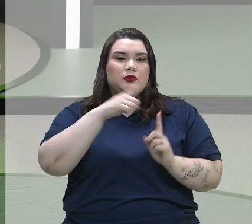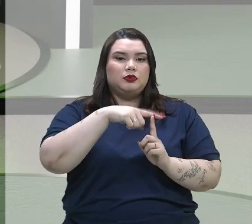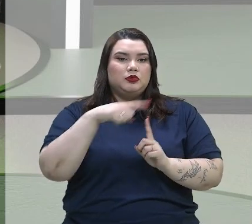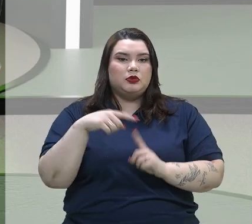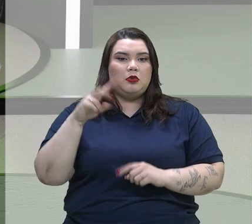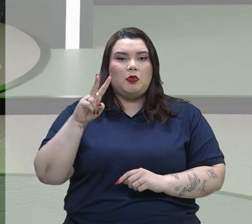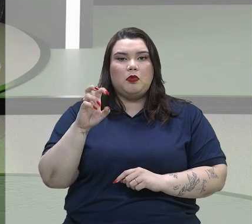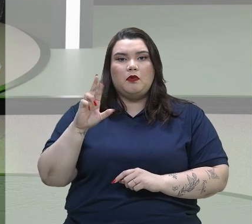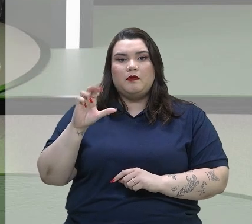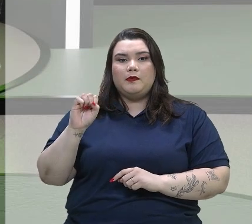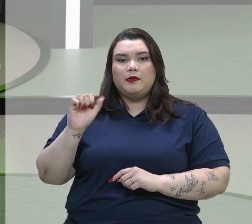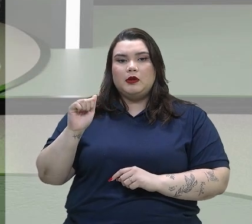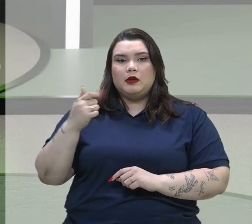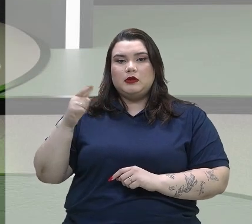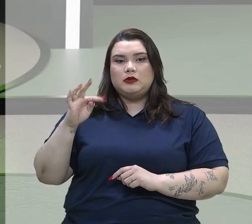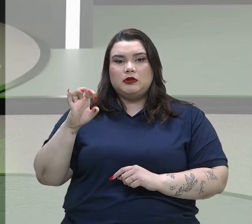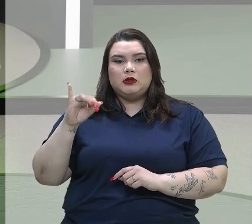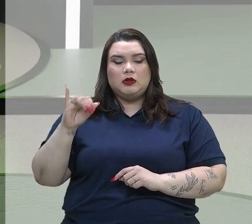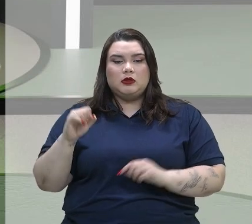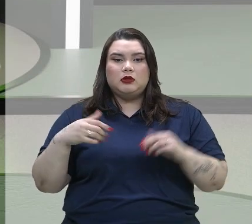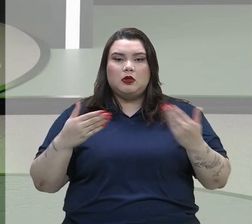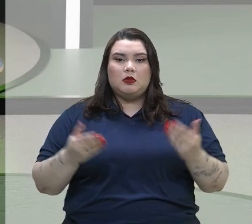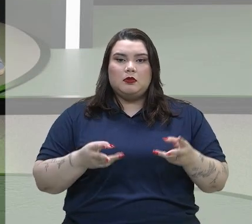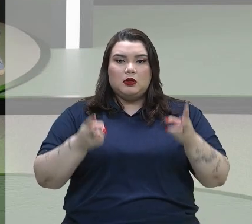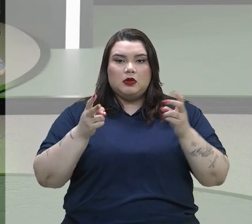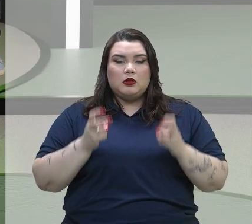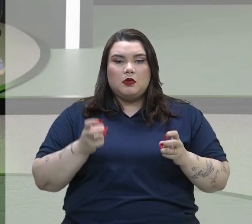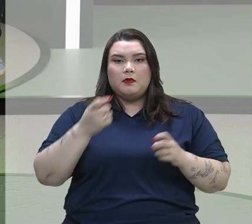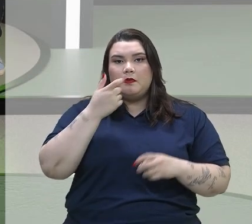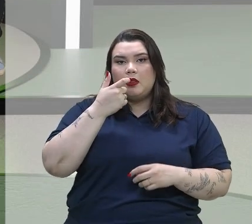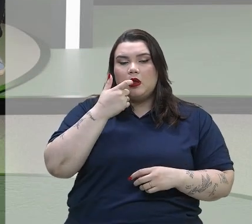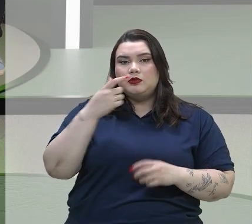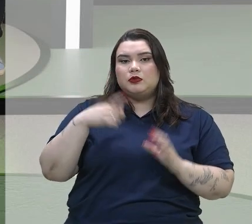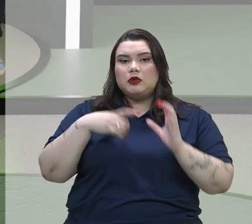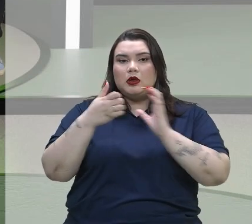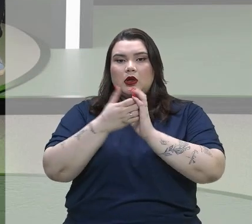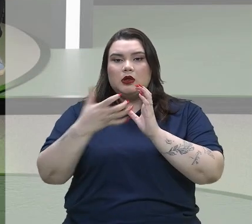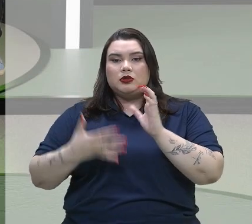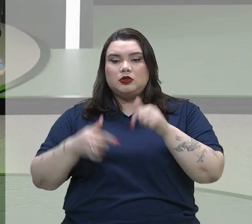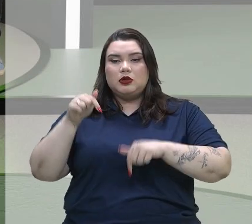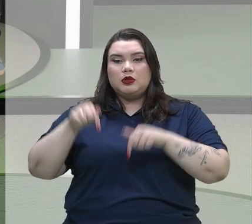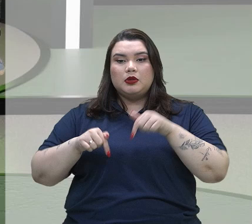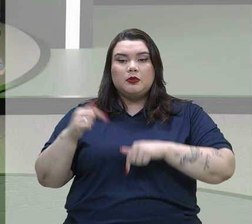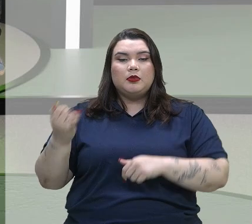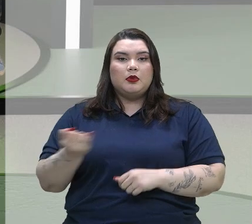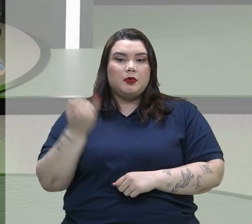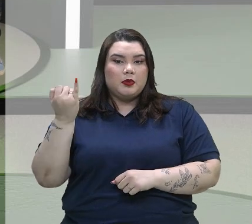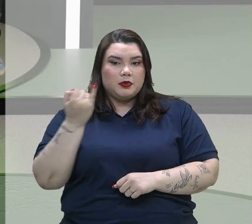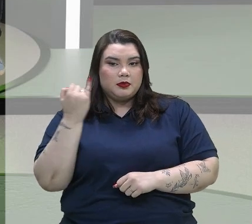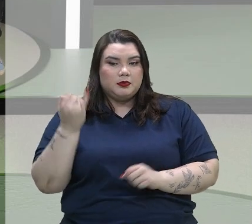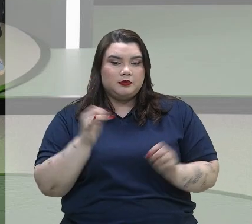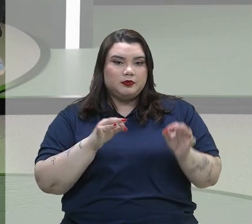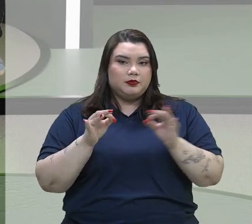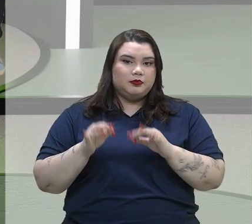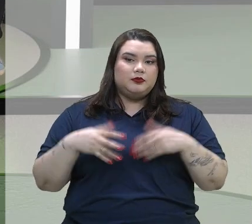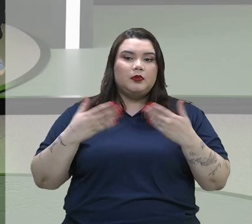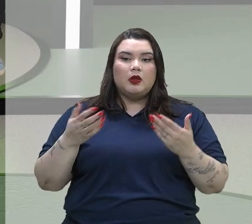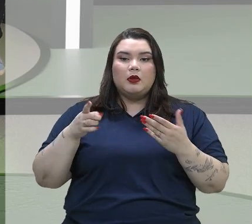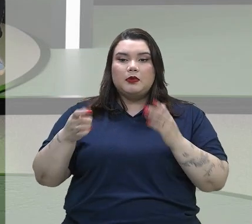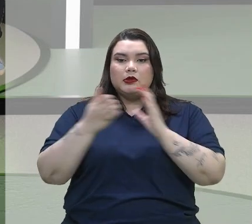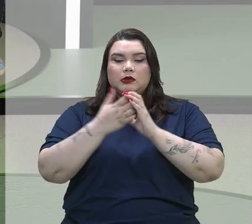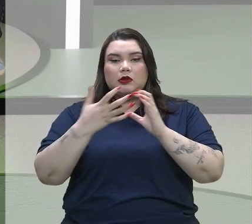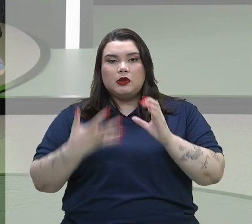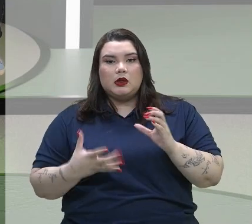né? Então, a gente vai perceber que os plásticos existem propriedades químicas super importantes. Então, essa propriedade de ele